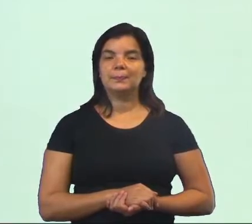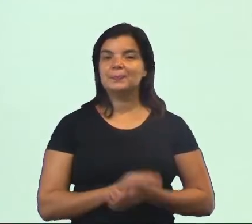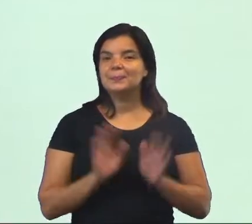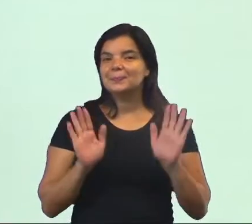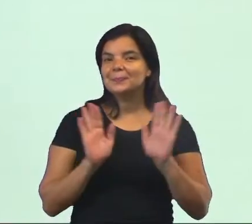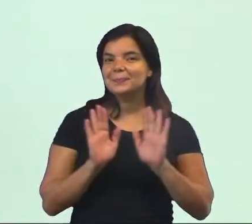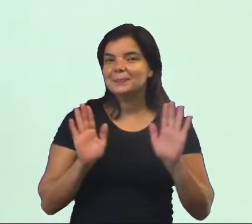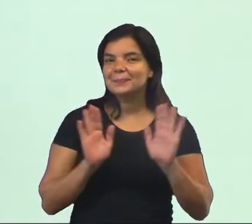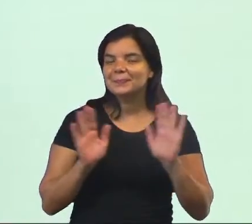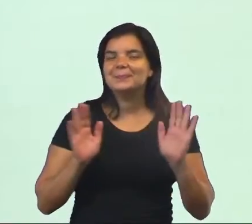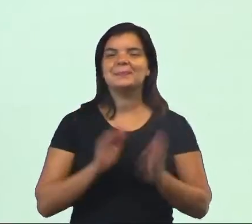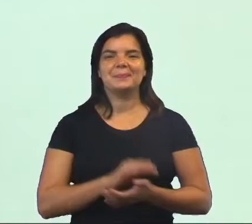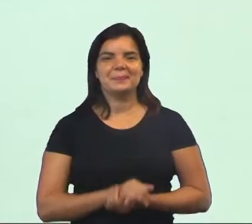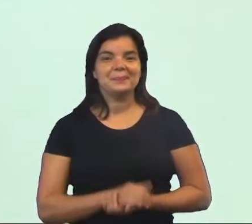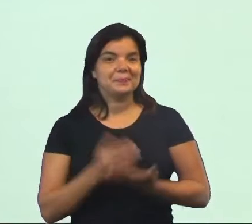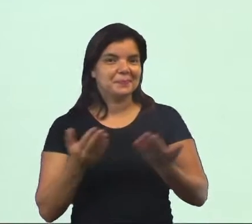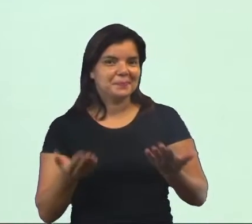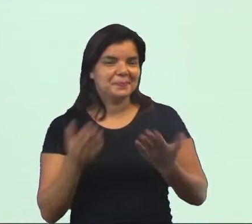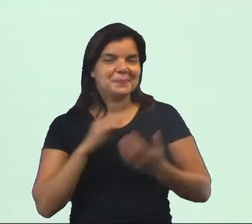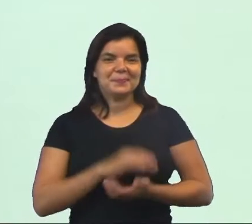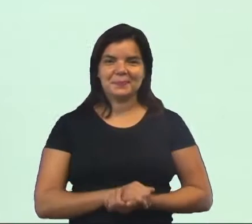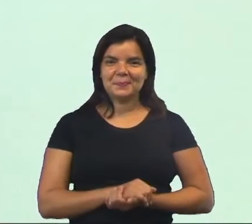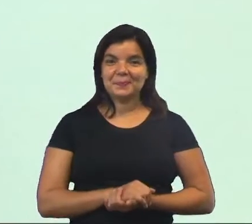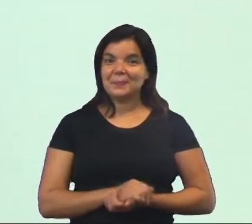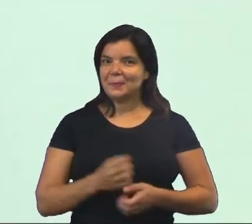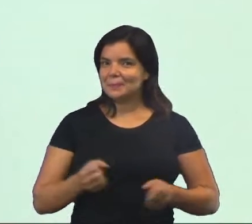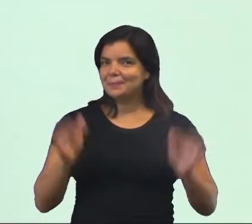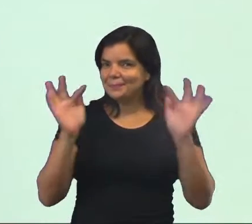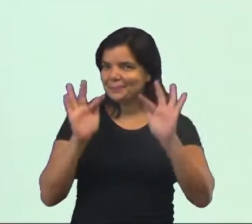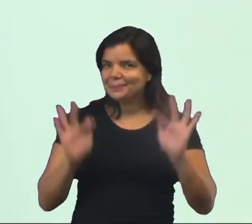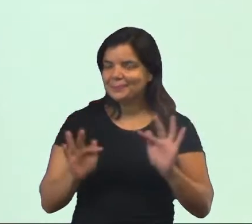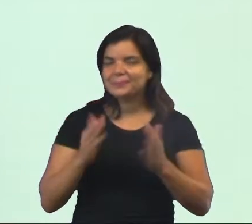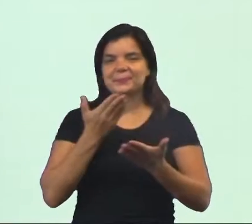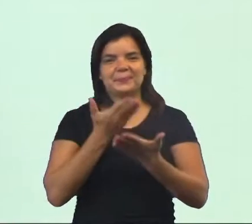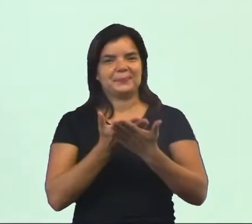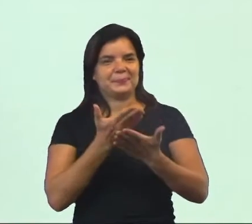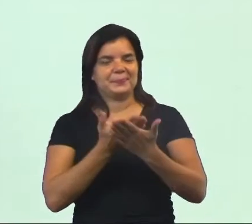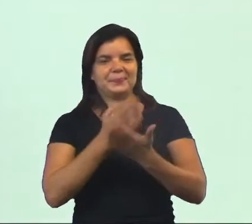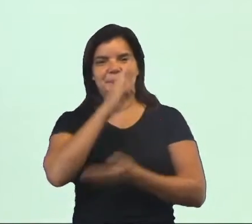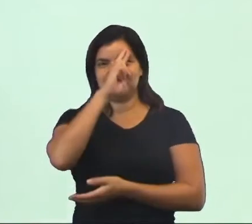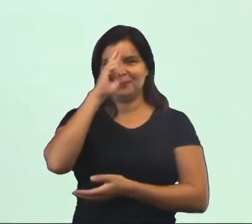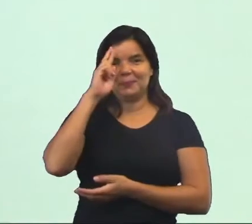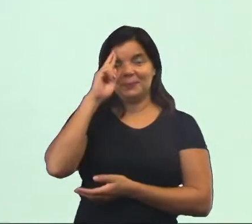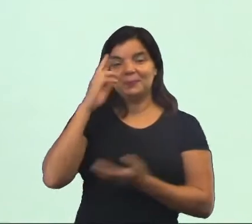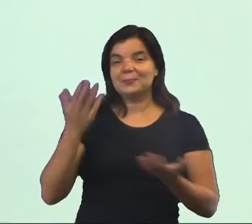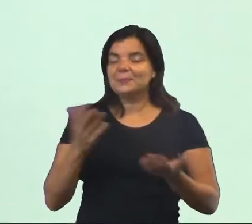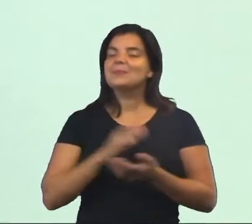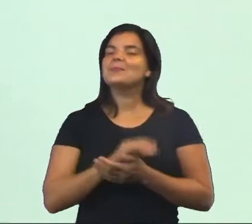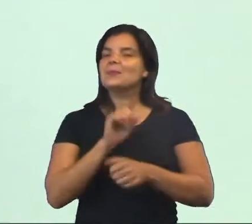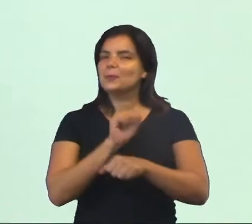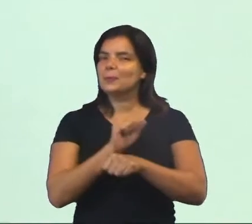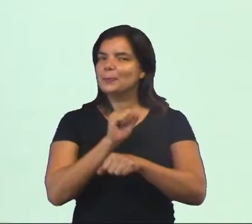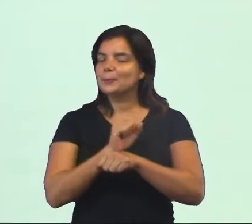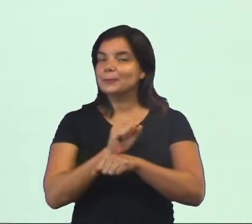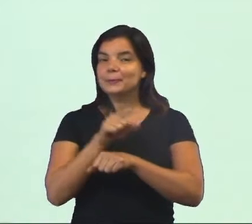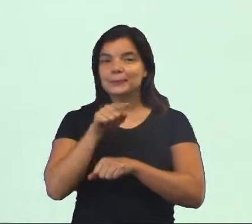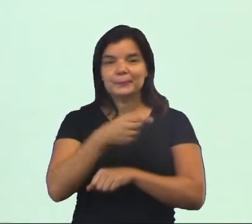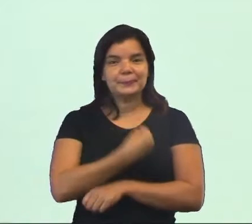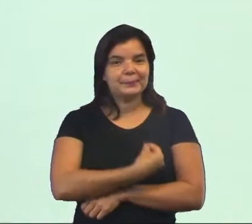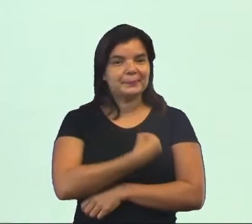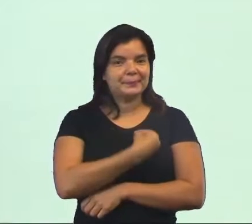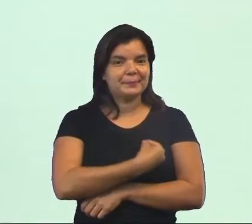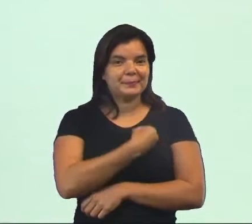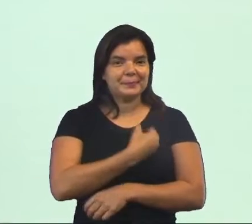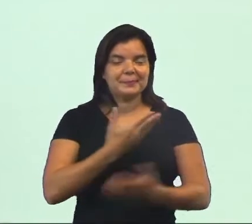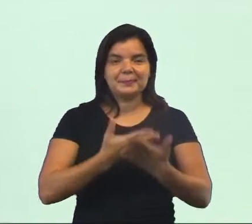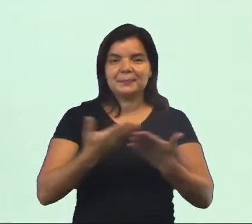Olá, turma! E aí, estão empolgados para mais uma aula de história? Isso mesmo, eu espero contar com a tua participação na